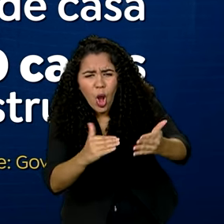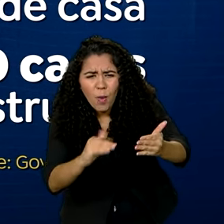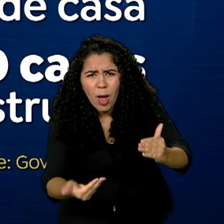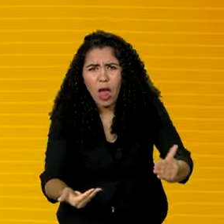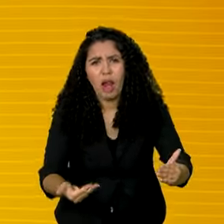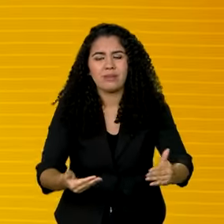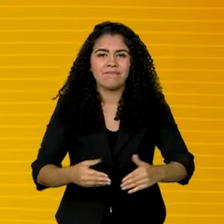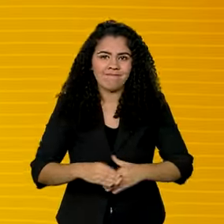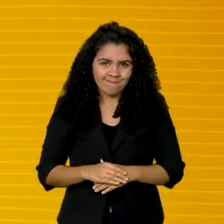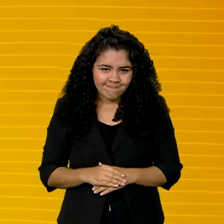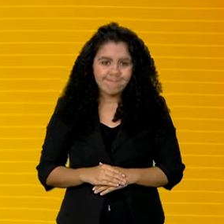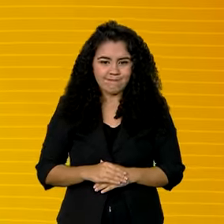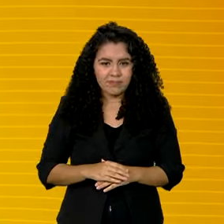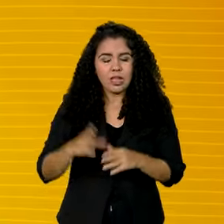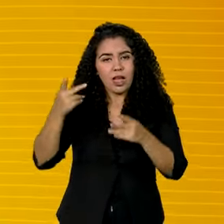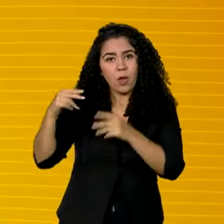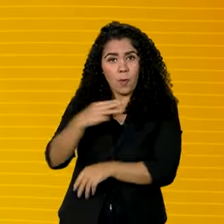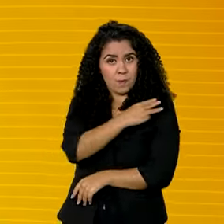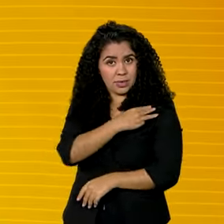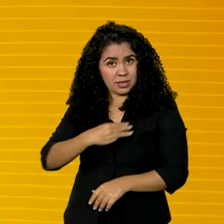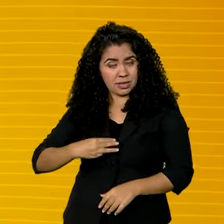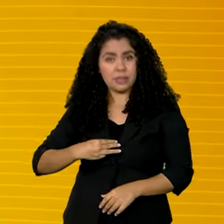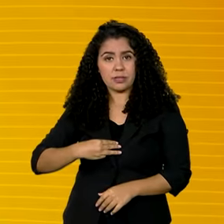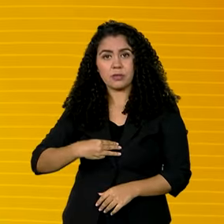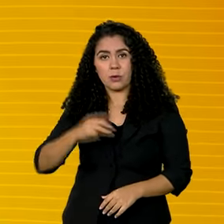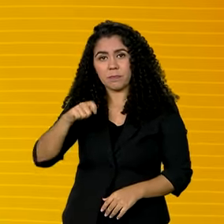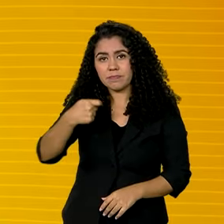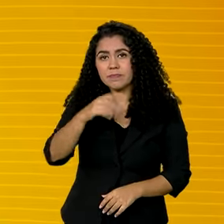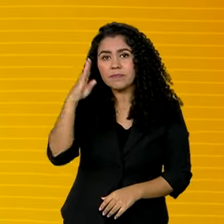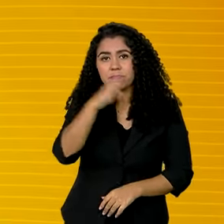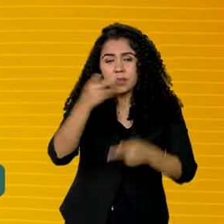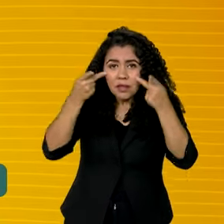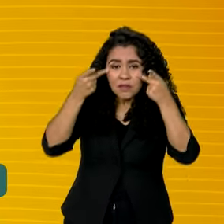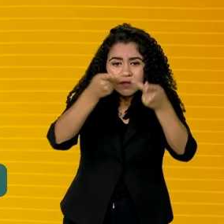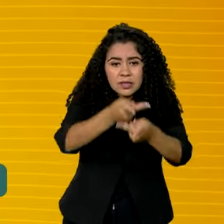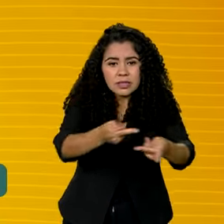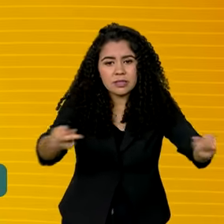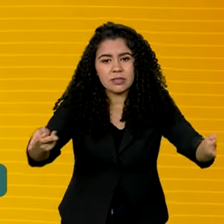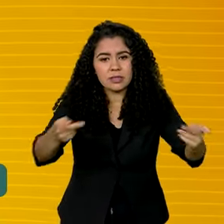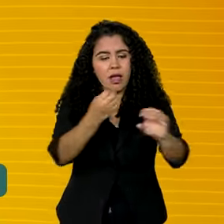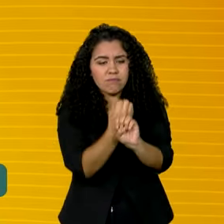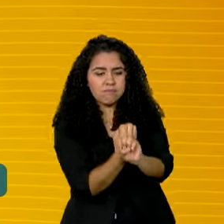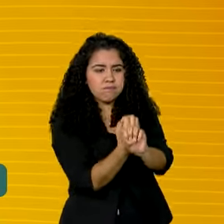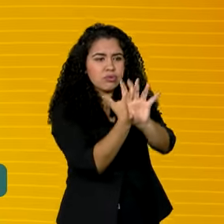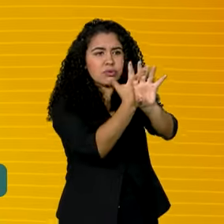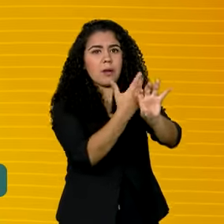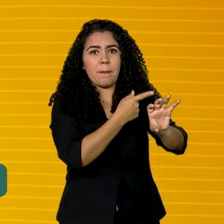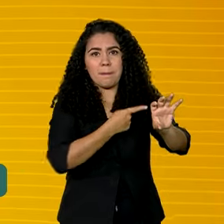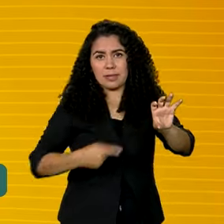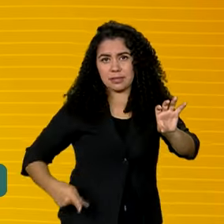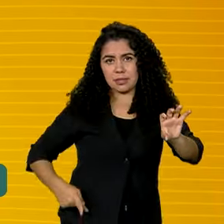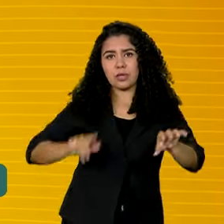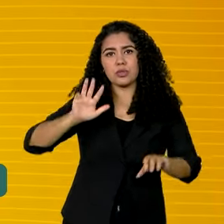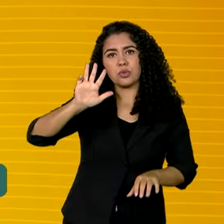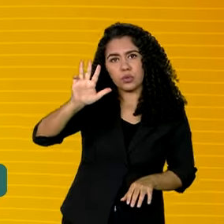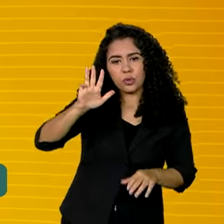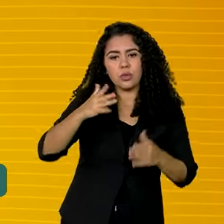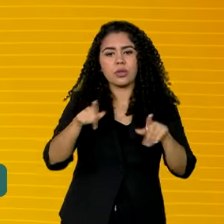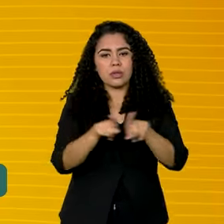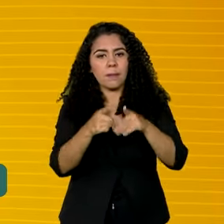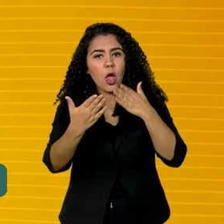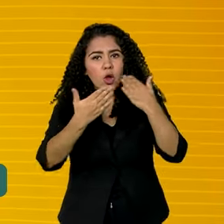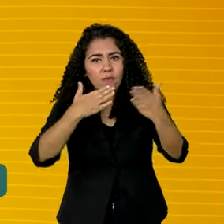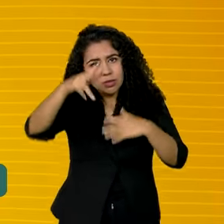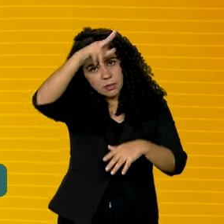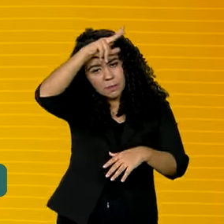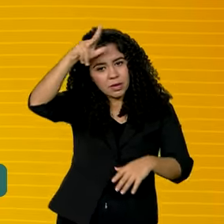destruídas. Durante uma visita, o ministro Paulo Pimenta fez uma chamada de vídeo com o presidente Lula, que conversou com o prefeito da